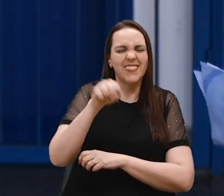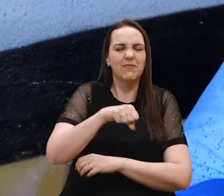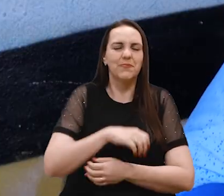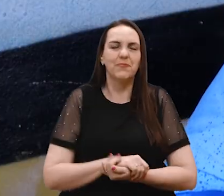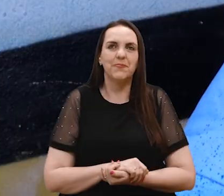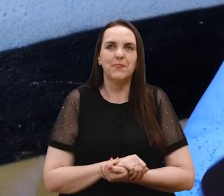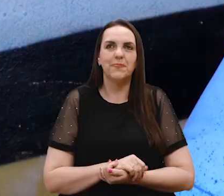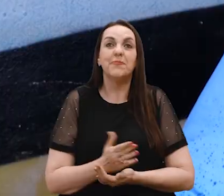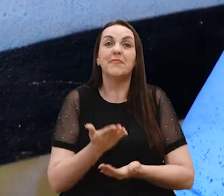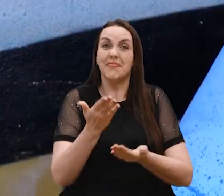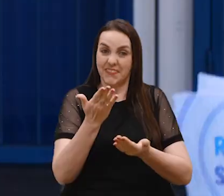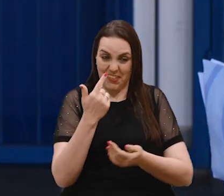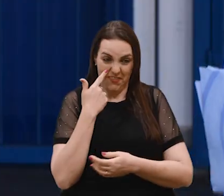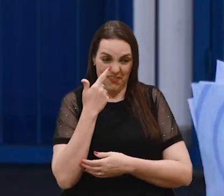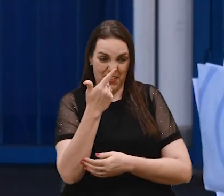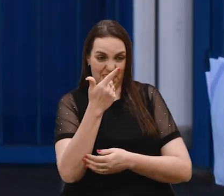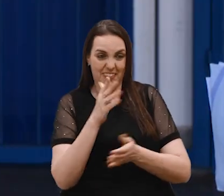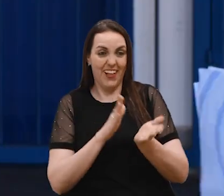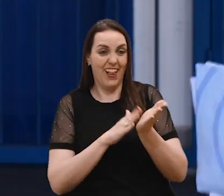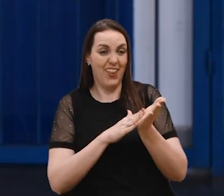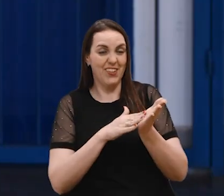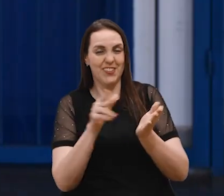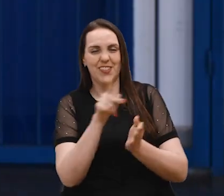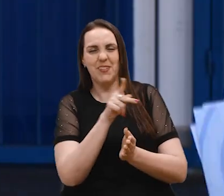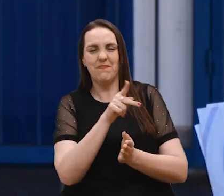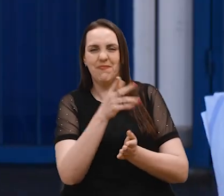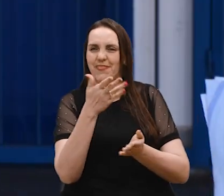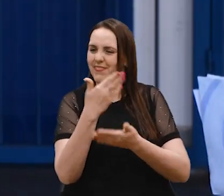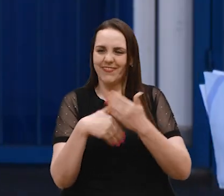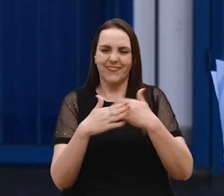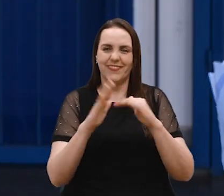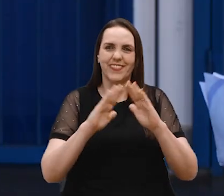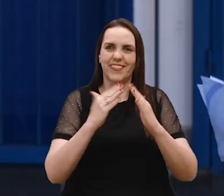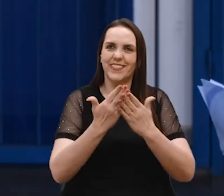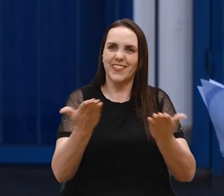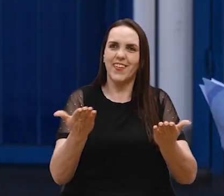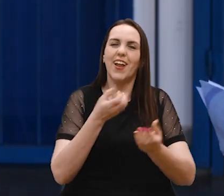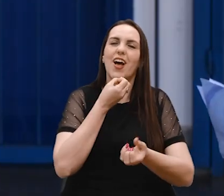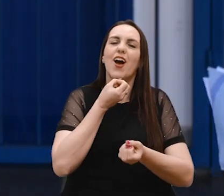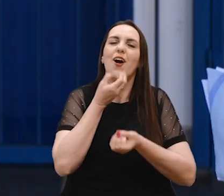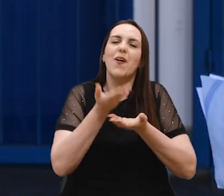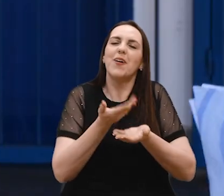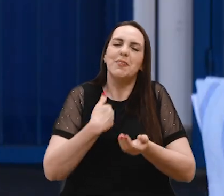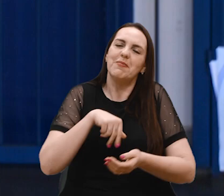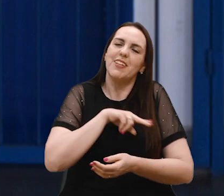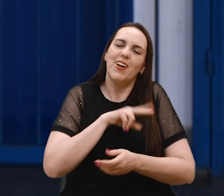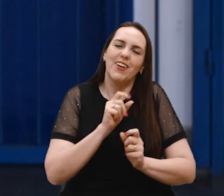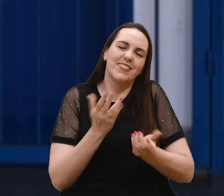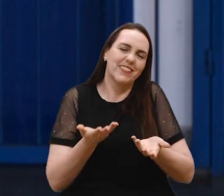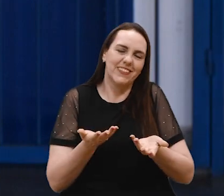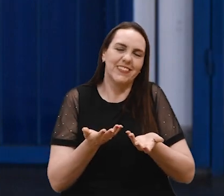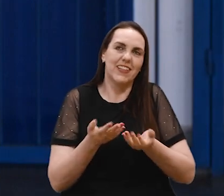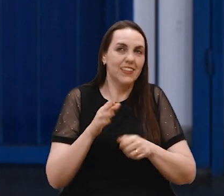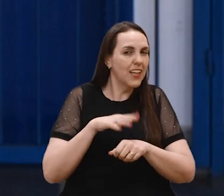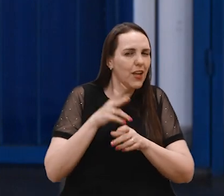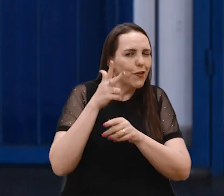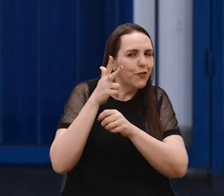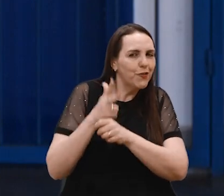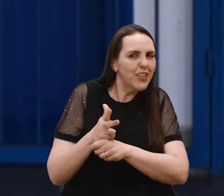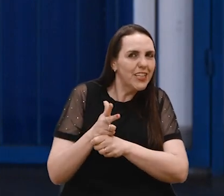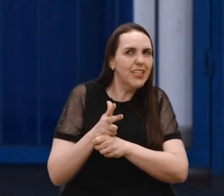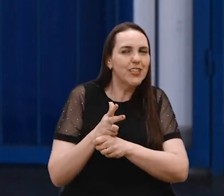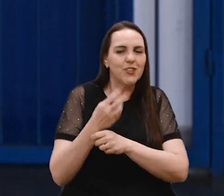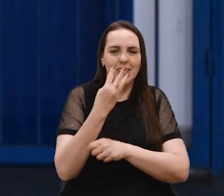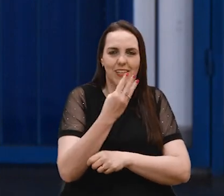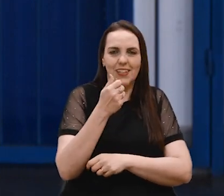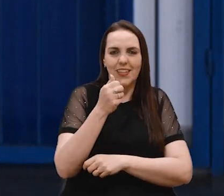né? E Leides, olha ali, o elogio da prof de toda a escola. Conta para nós, então, né? Naquele vídeo ali,